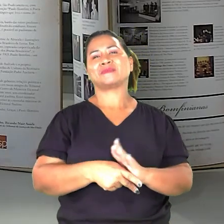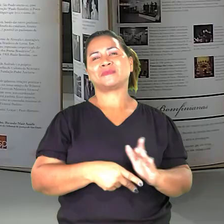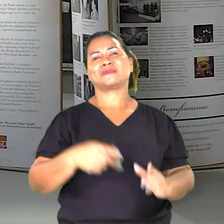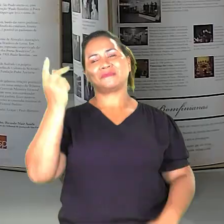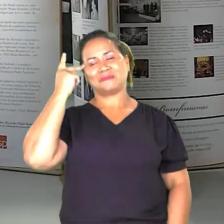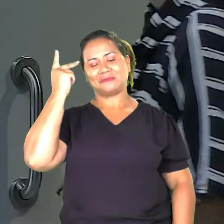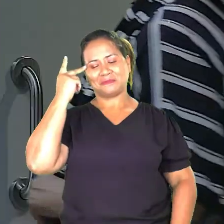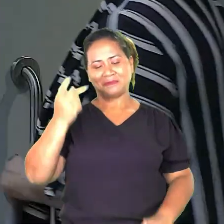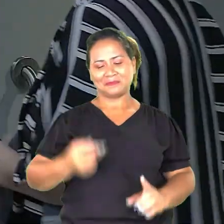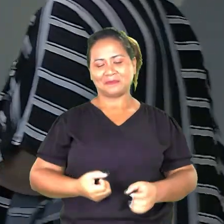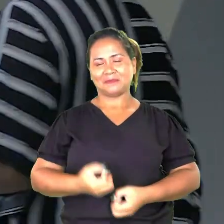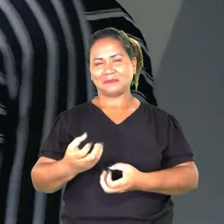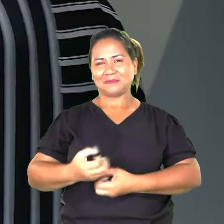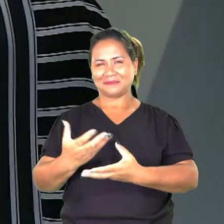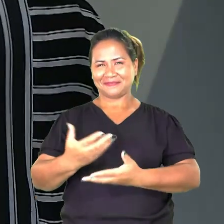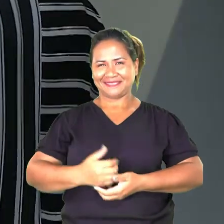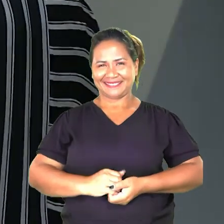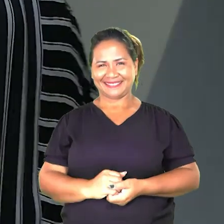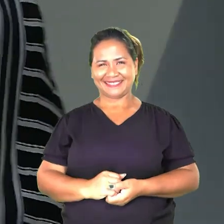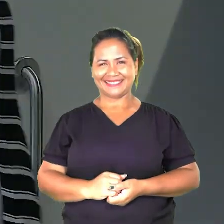Paulo.